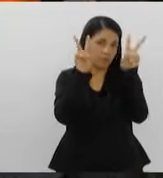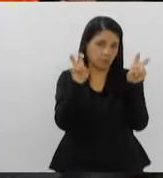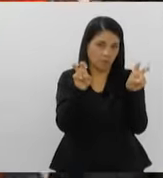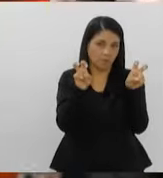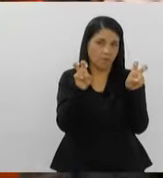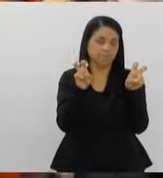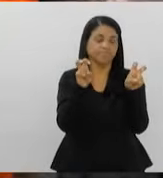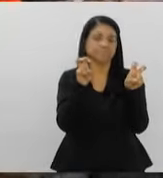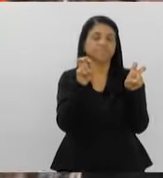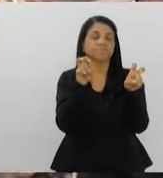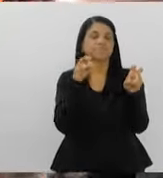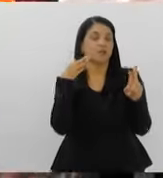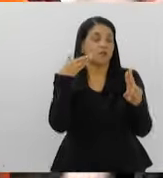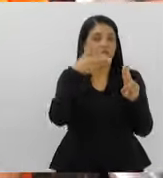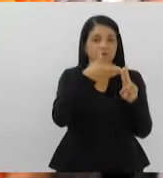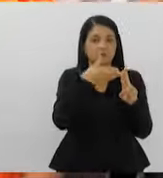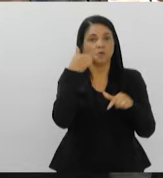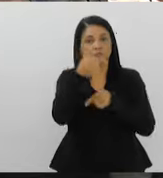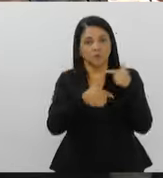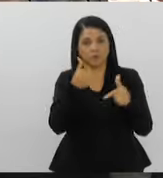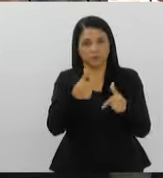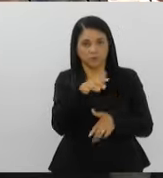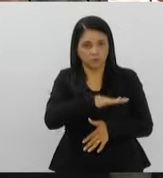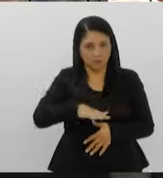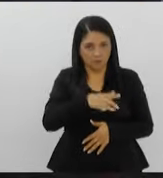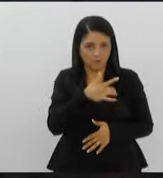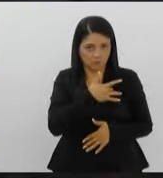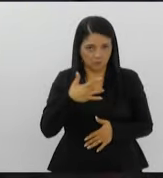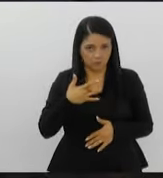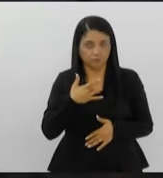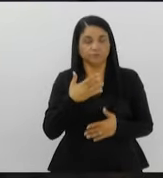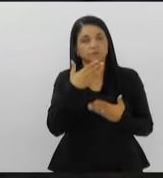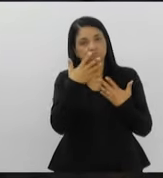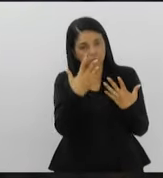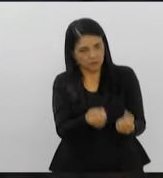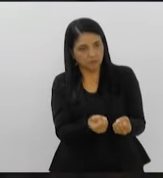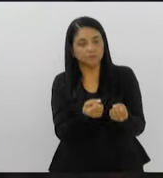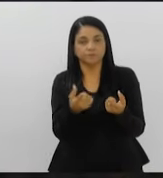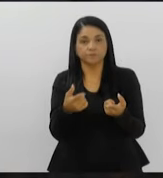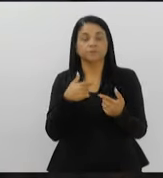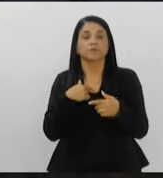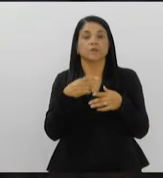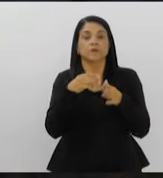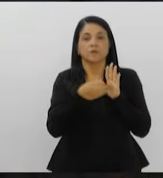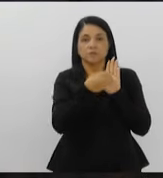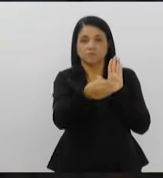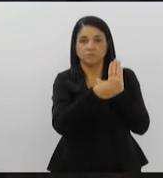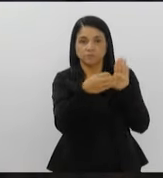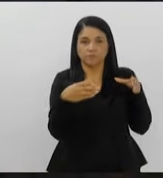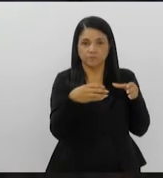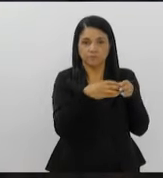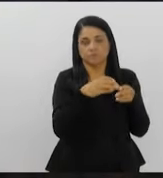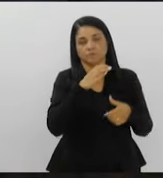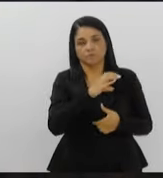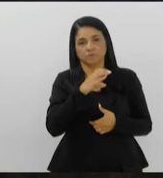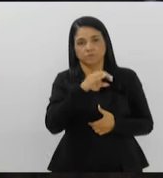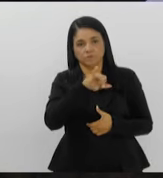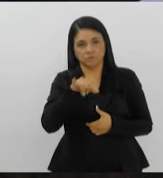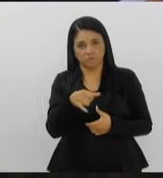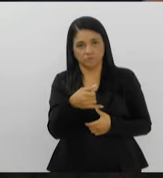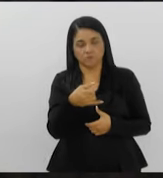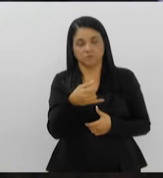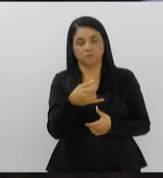diretamente os trabalhadores e trabalhadoras da saúde. Presidência defere pedido de Vossa Excelência. Para emitir parecer pela Comissão de Constituição e